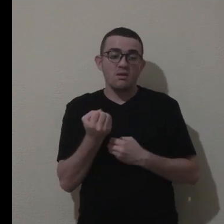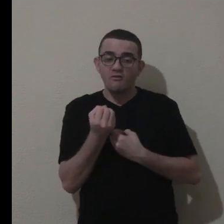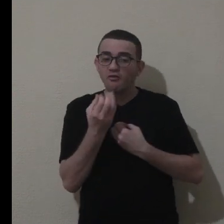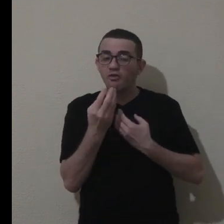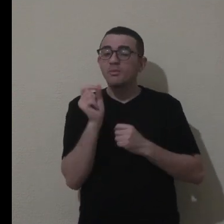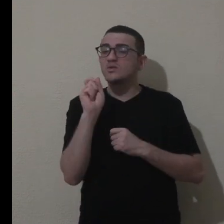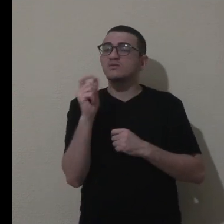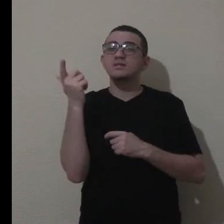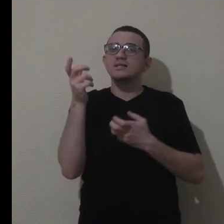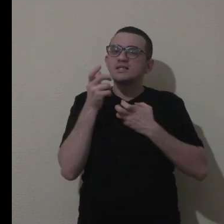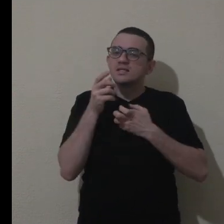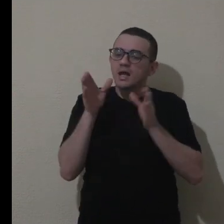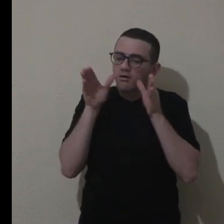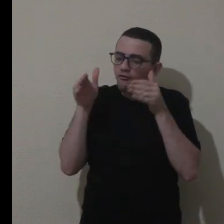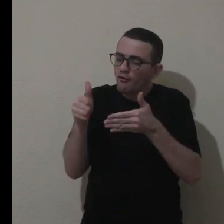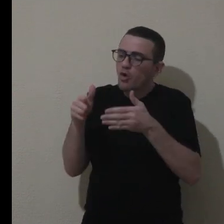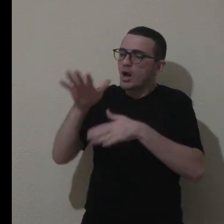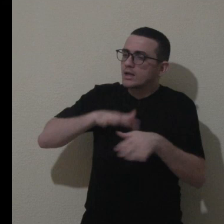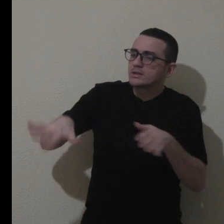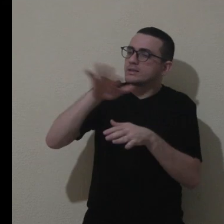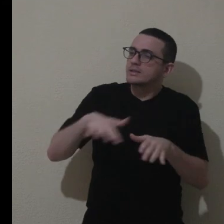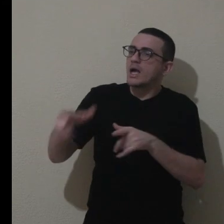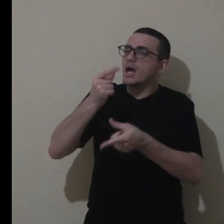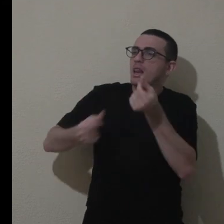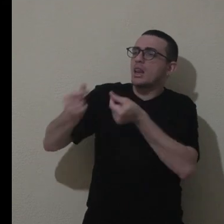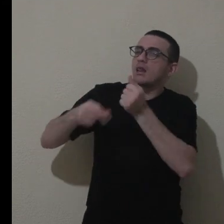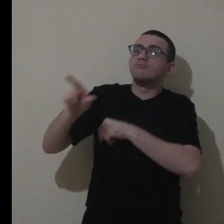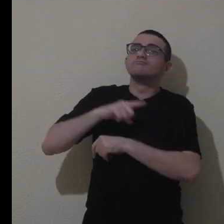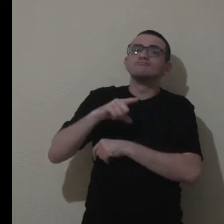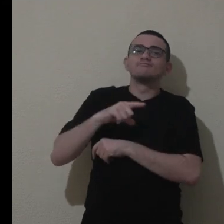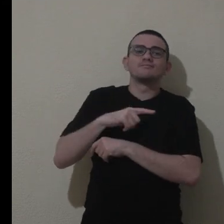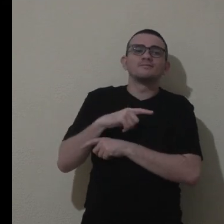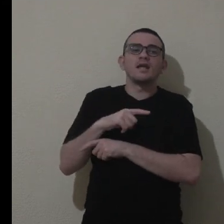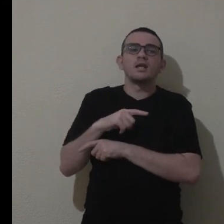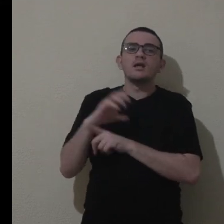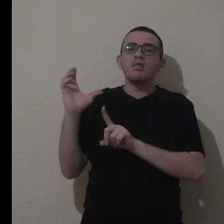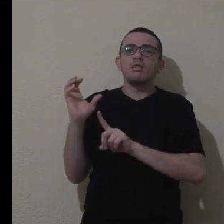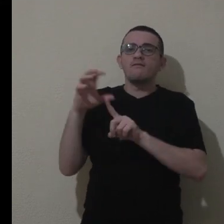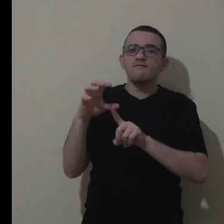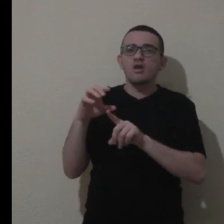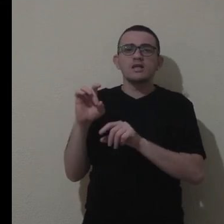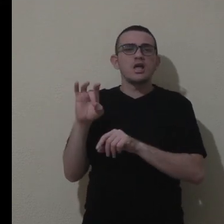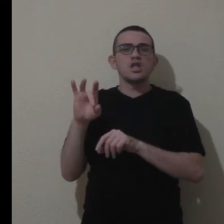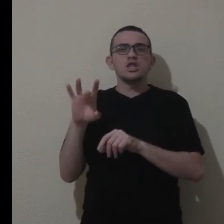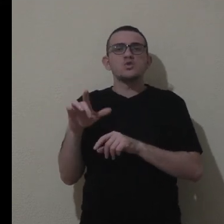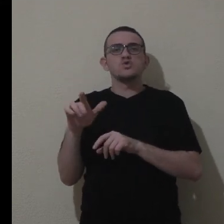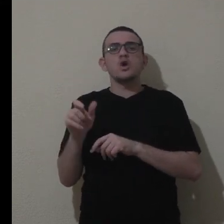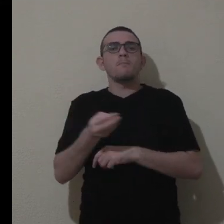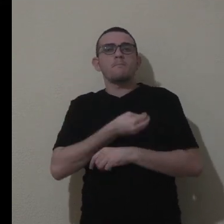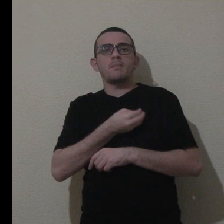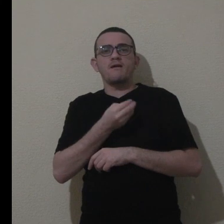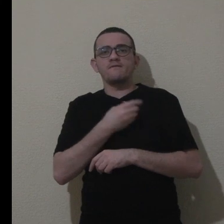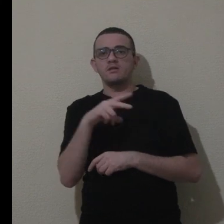vocês quiserem ir para a vertente da discussão econômica, existe, né, que tem consequências não somente